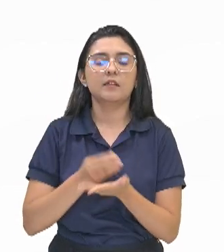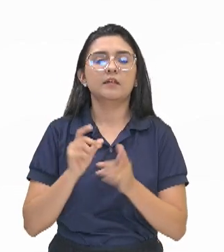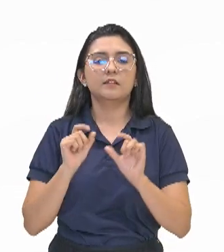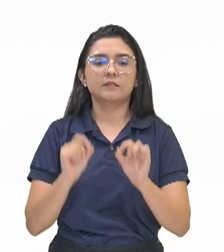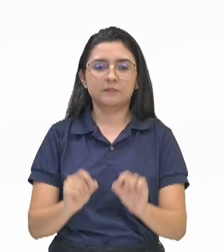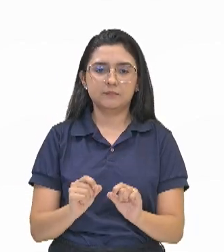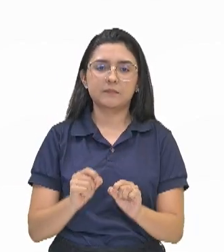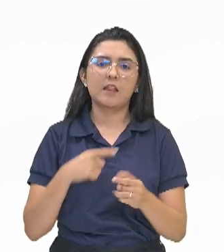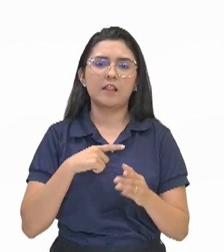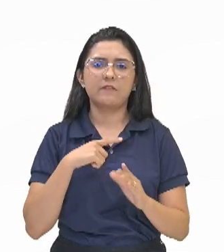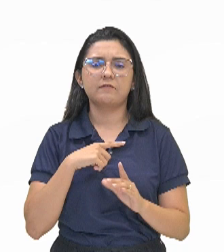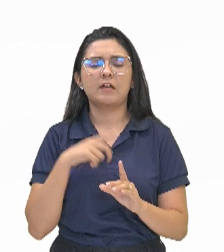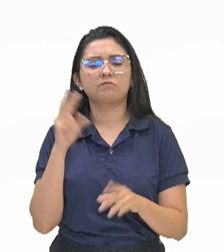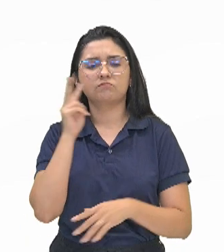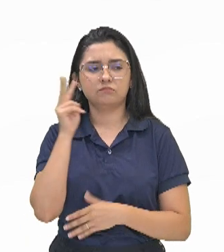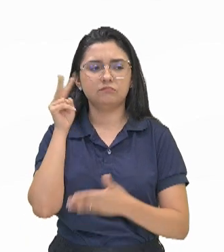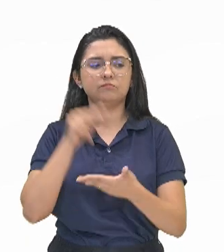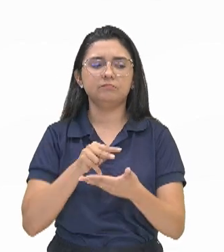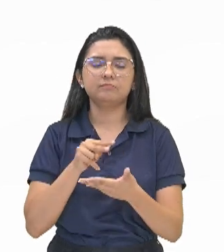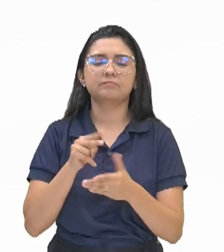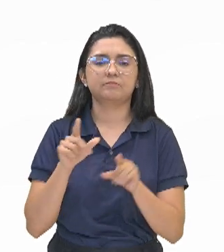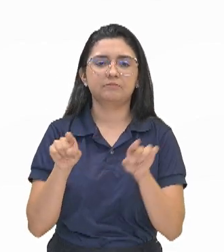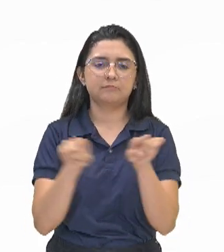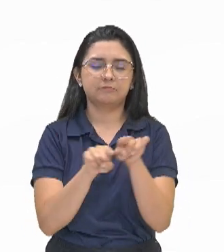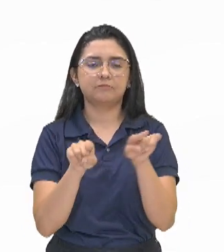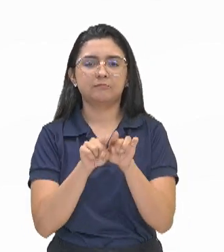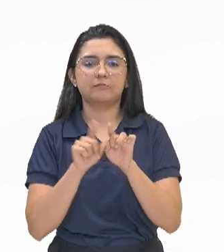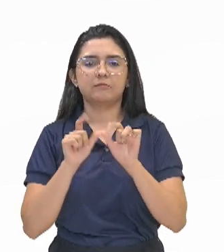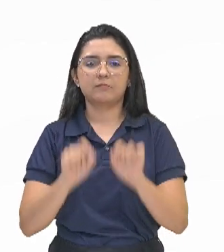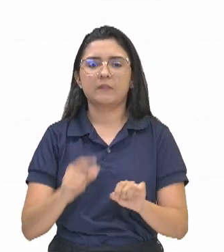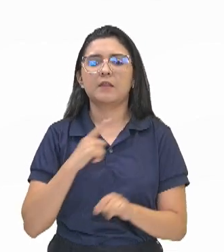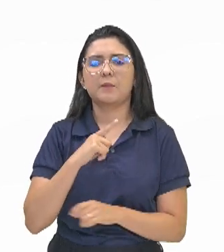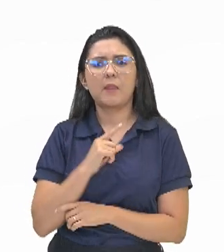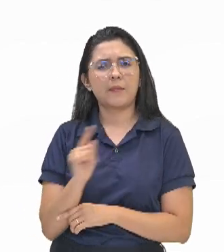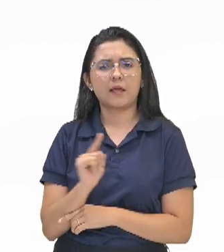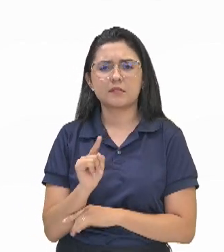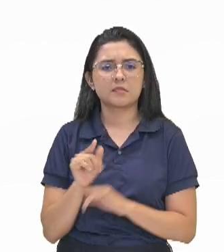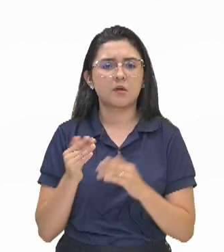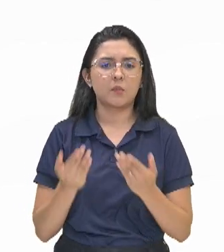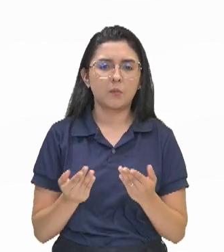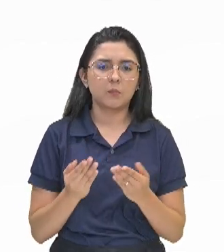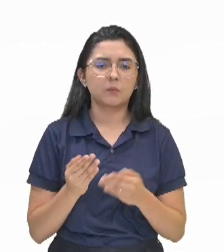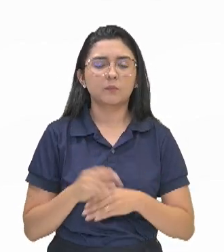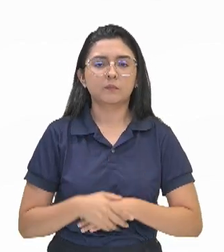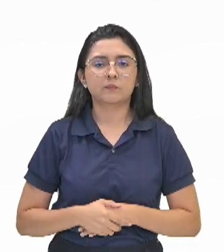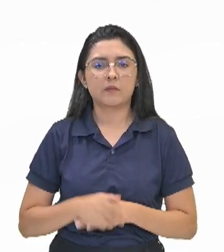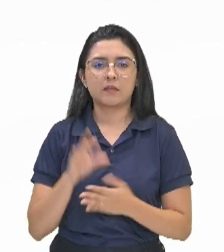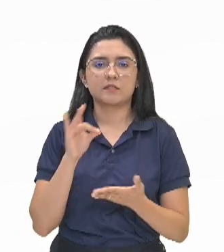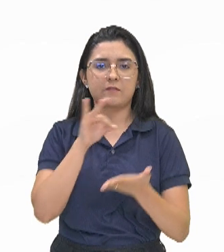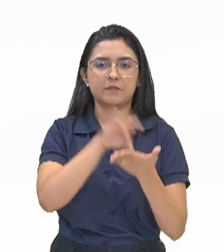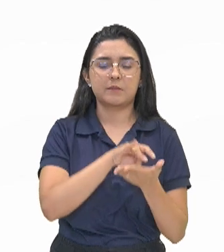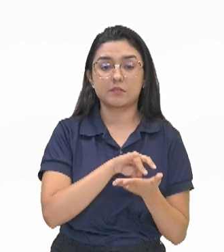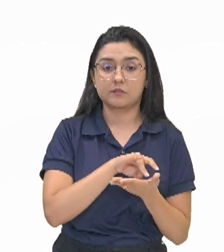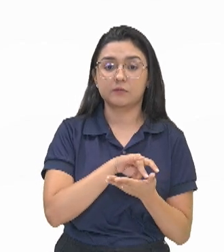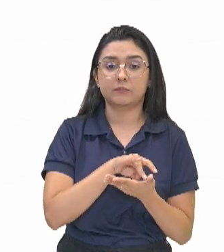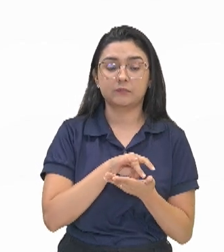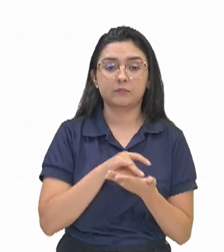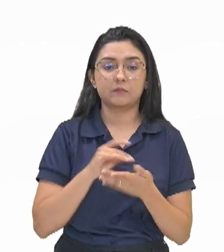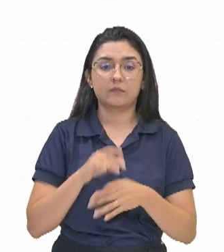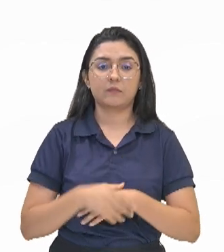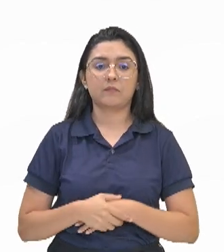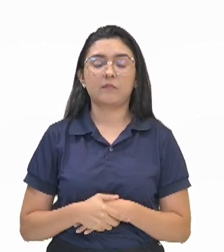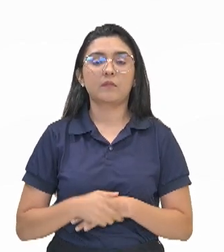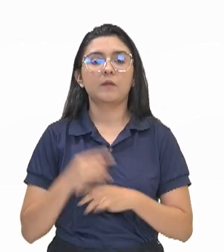afirmação, depois ela vai fazer a negação dessa afirmação, porque